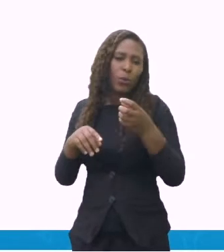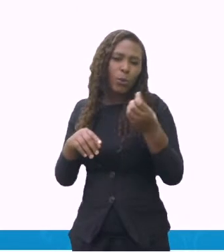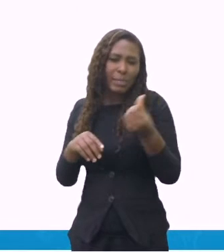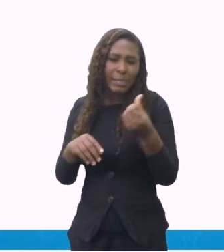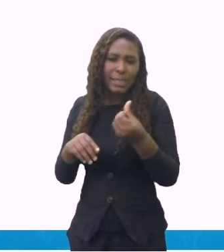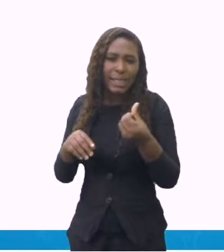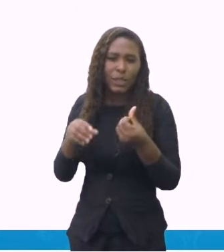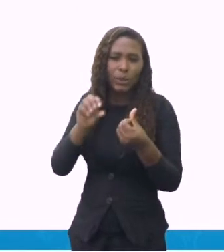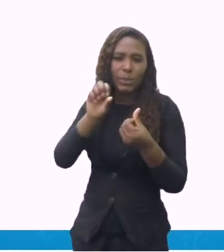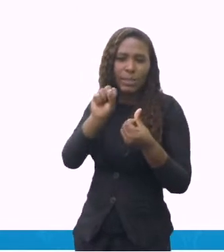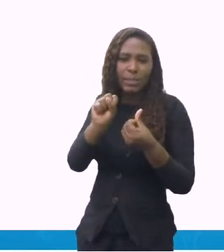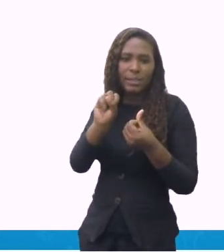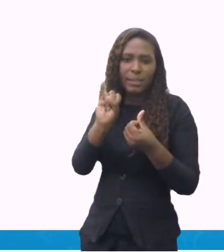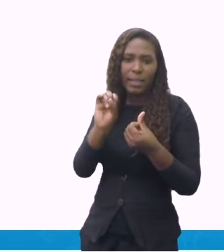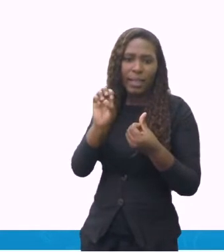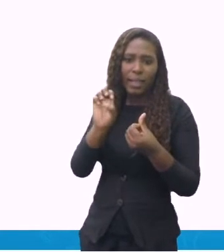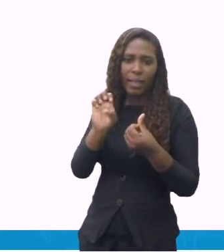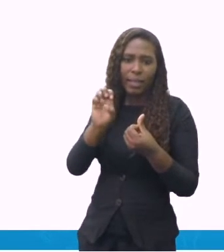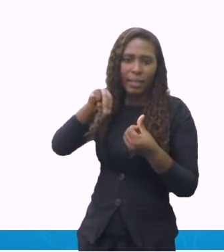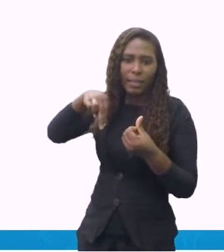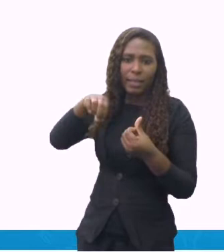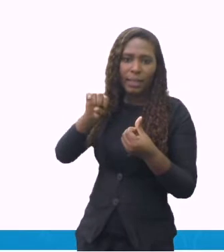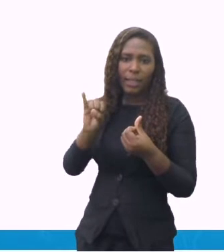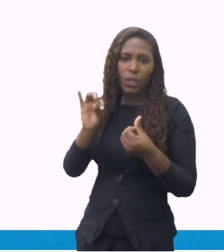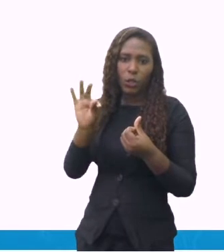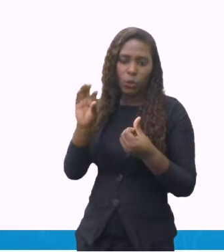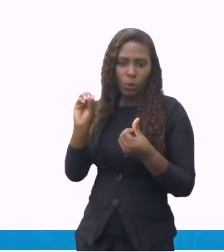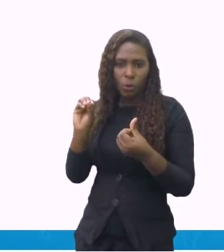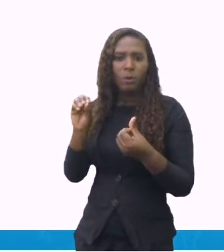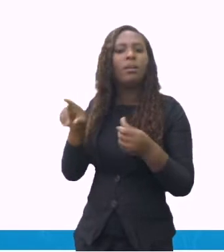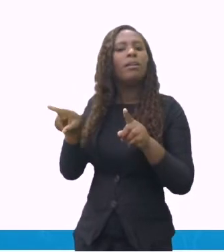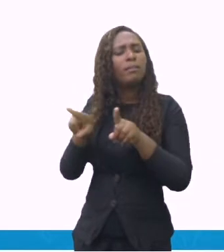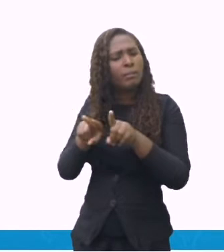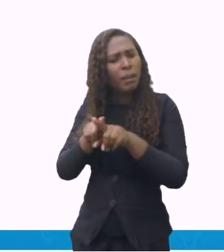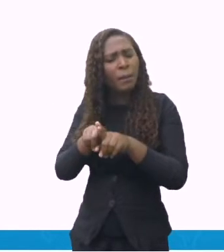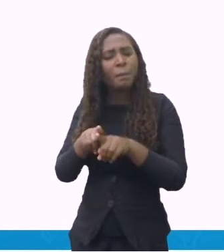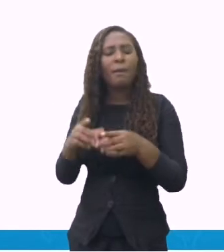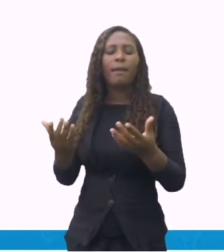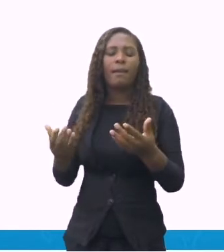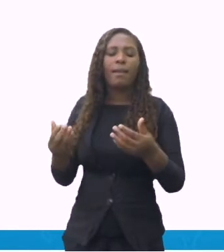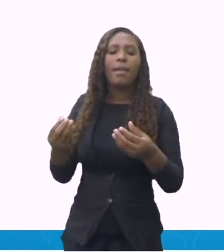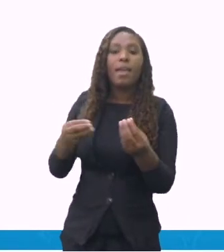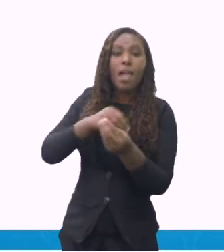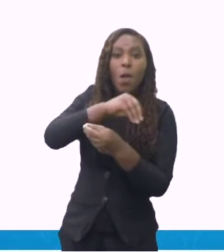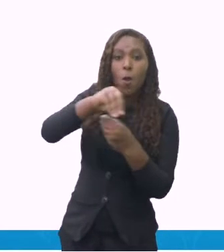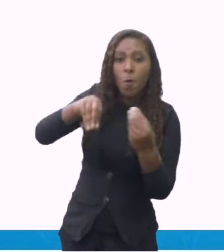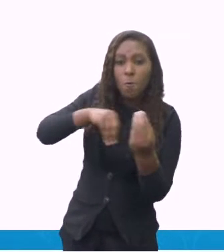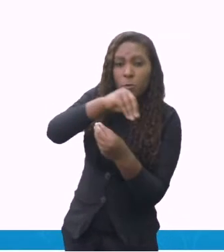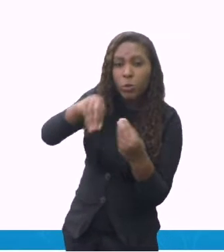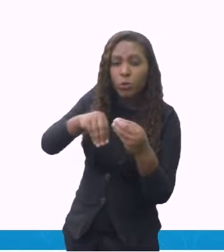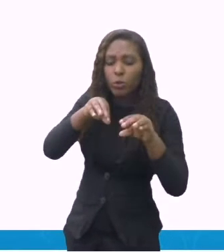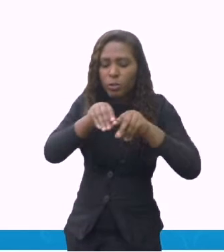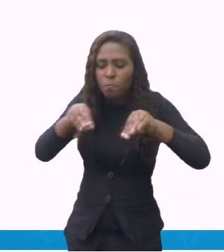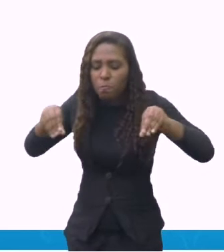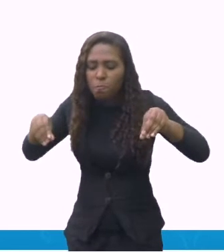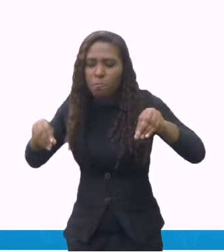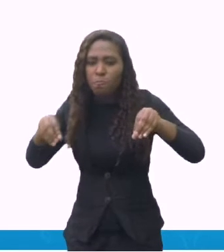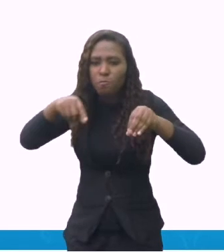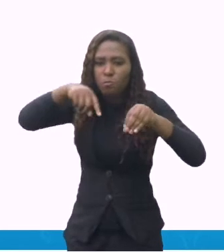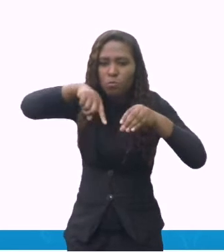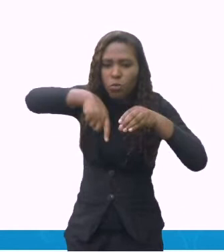têm constituições diferentes, elas são formadas por minerais diferentes. Então, elas